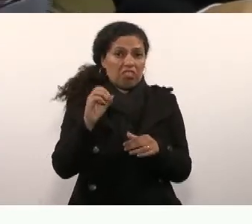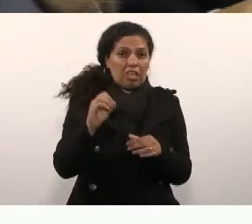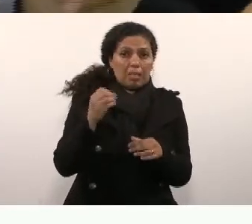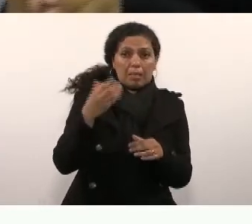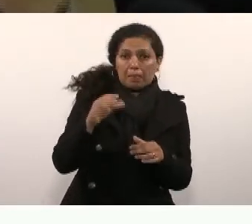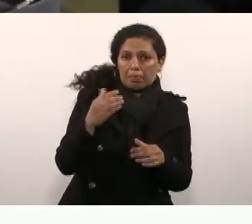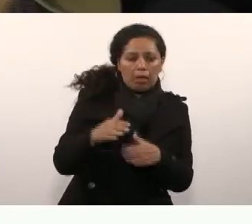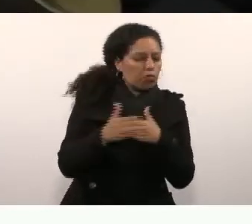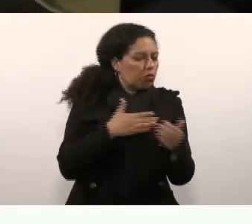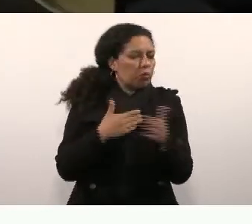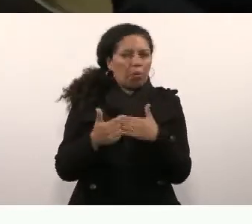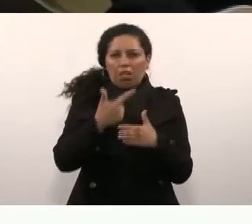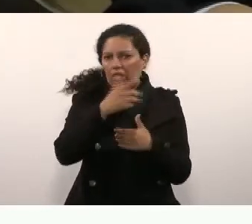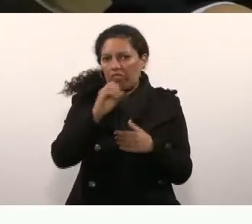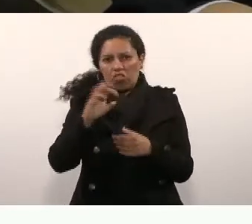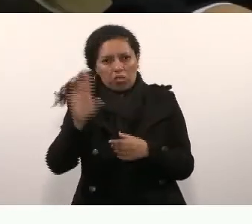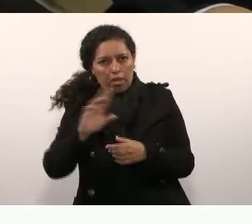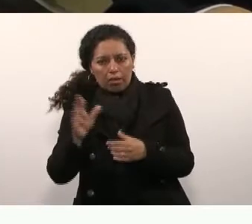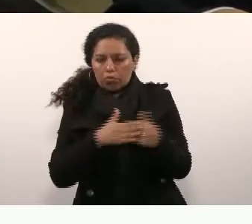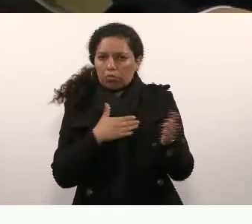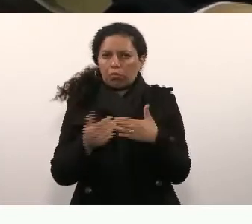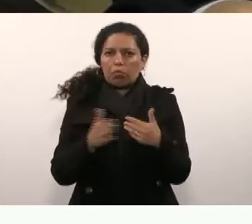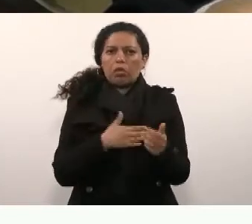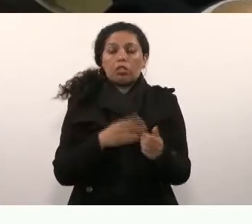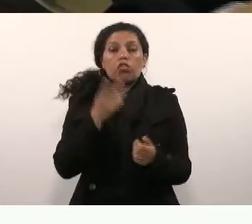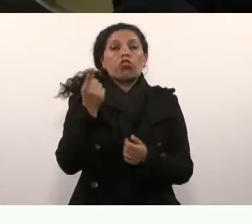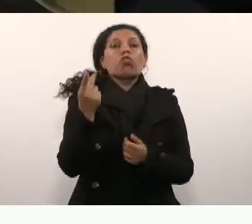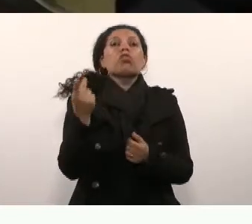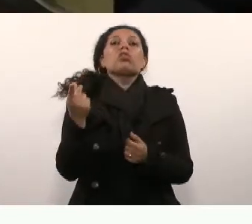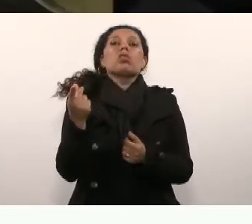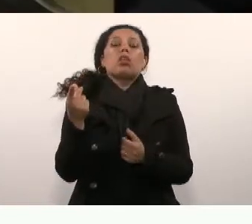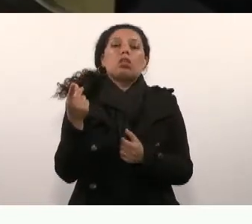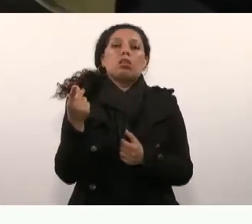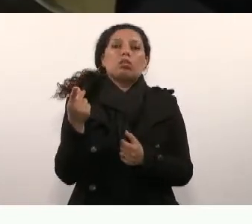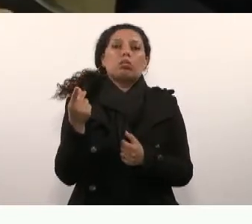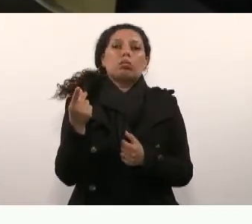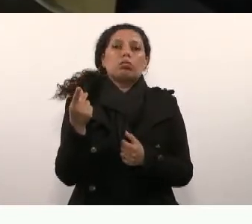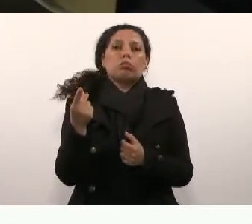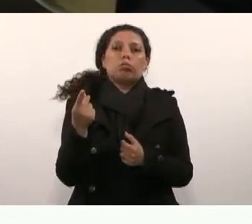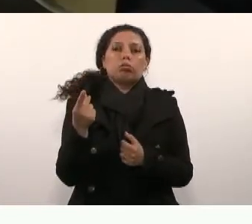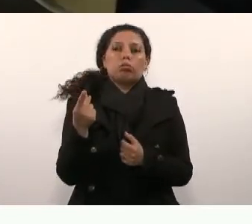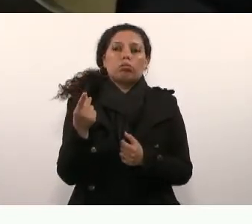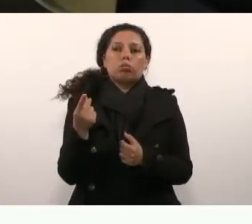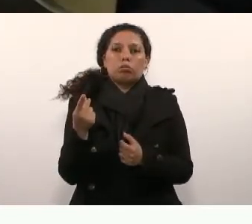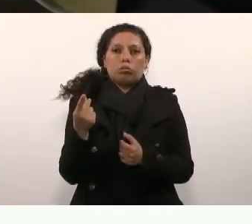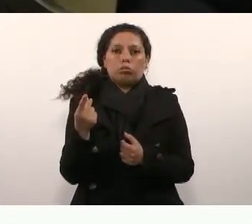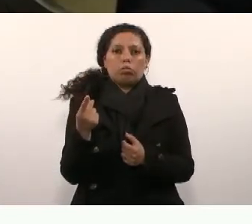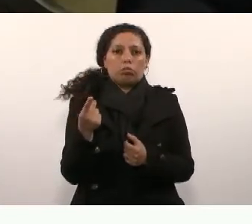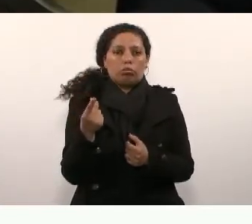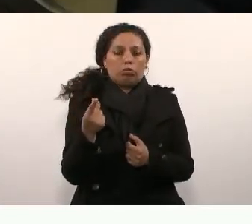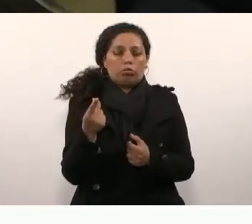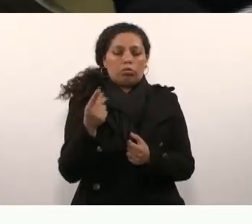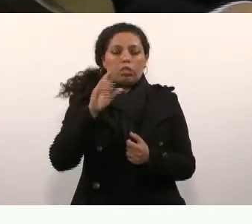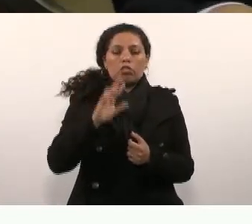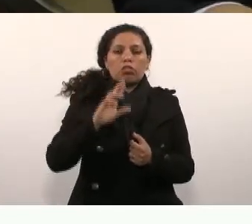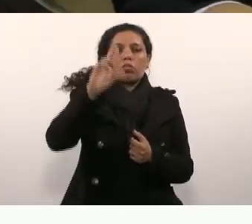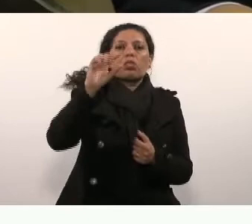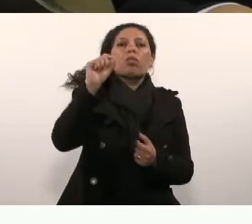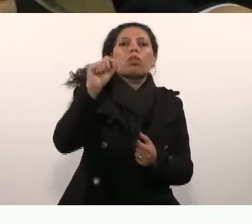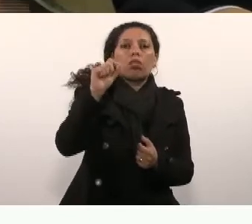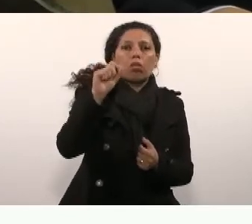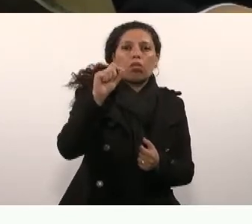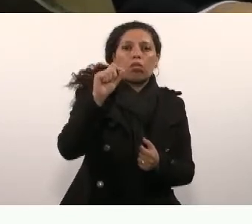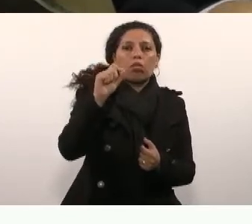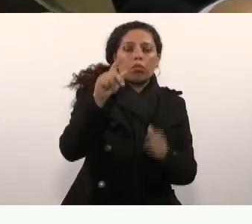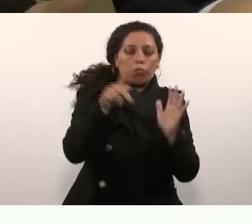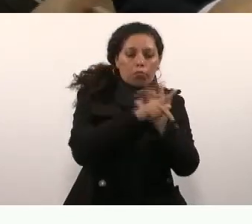ou R$20, não importava. Esse dinheiro que não era, o único dono dele não era a FETranspor, né,